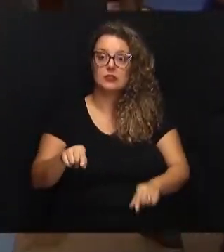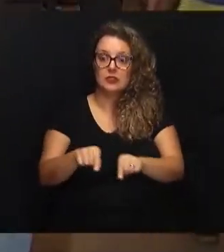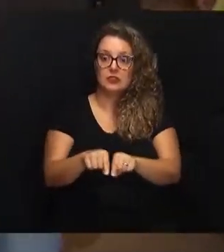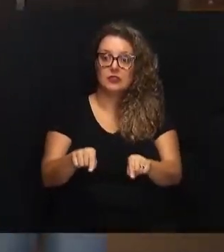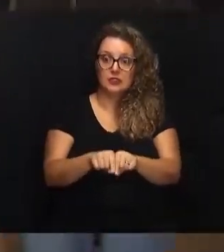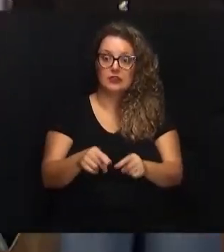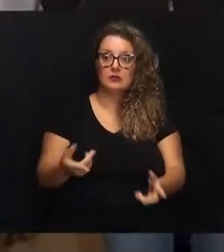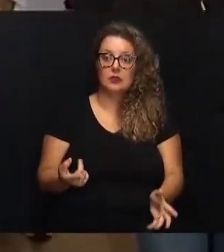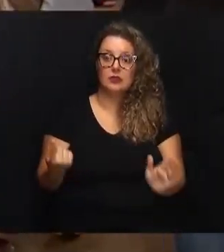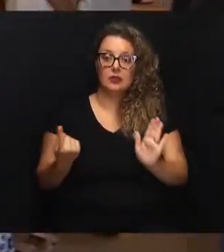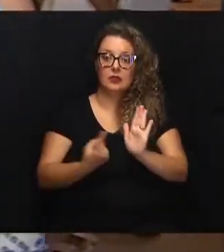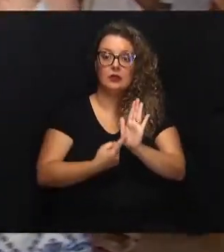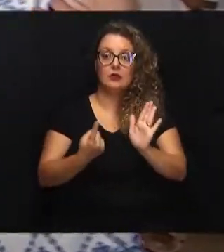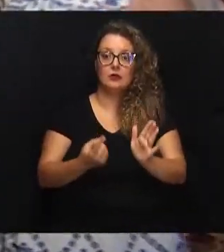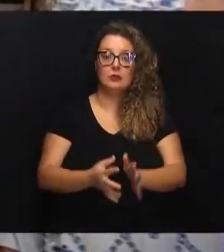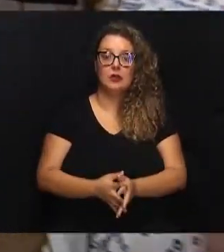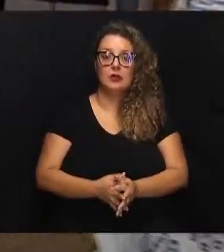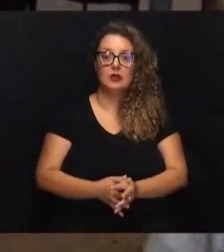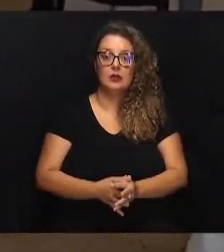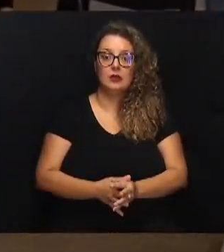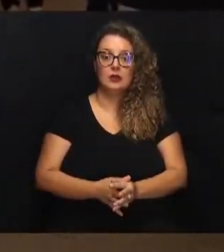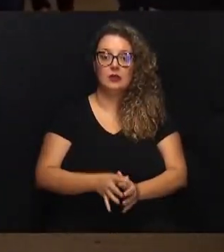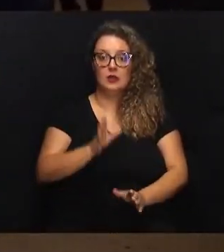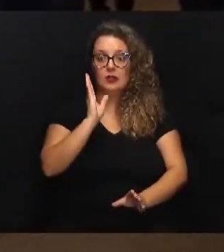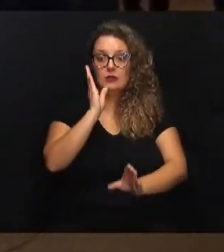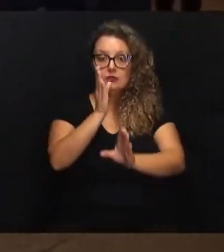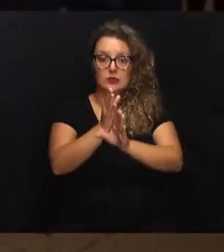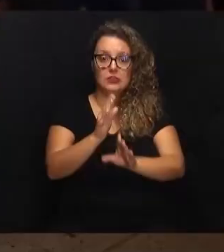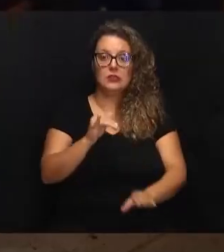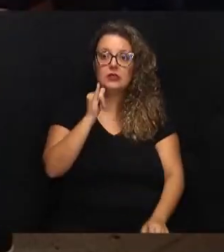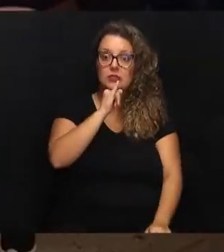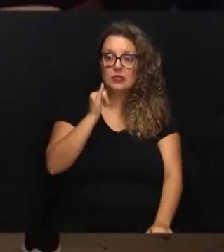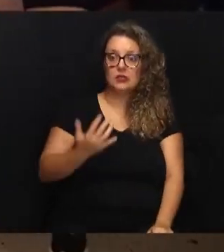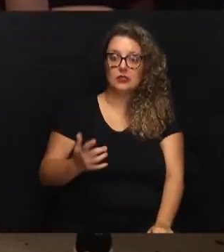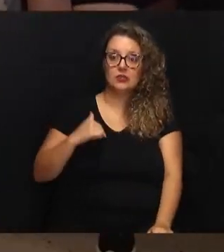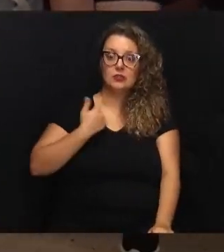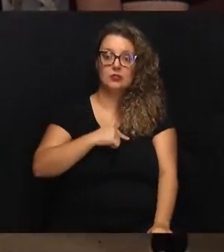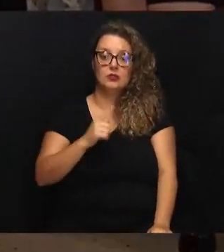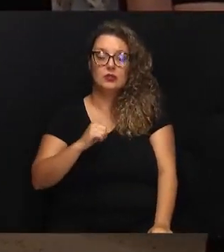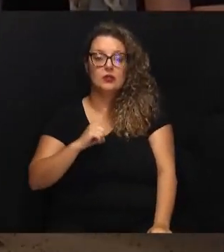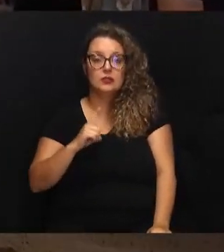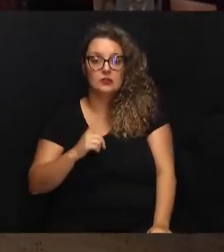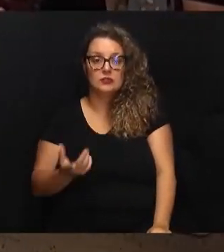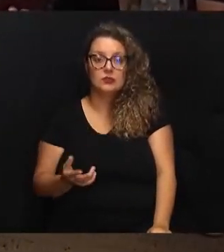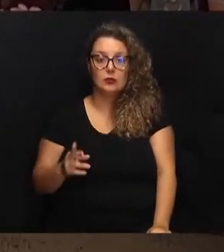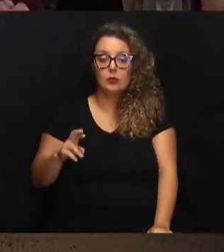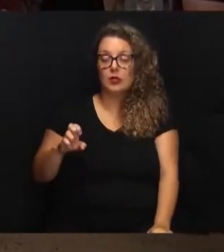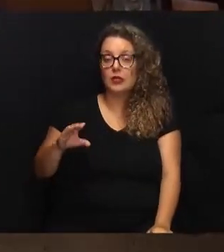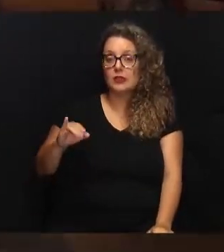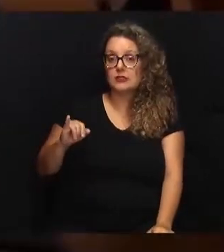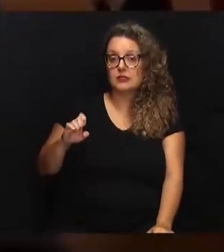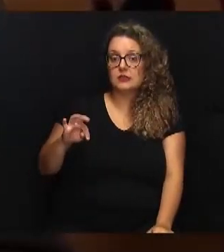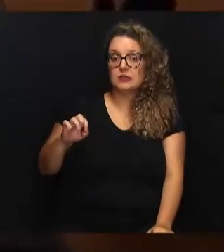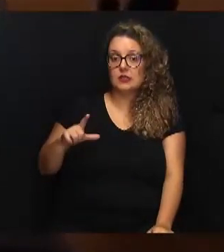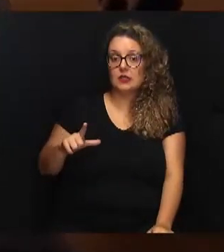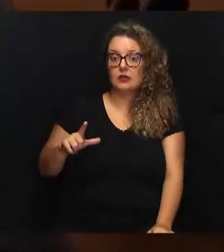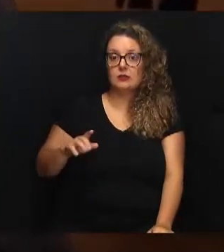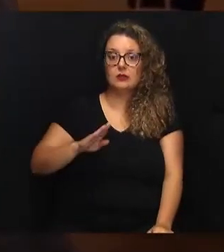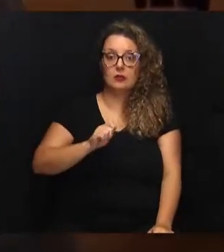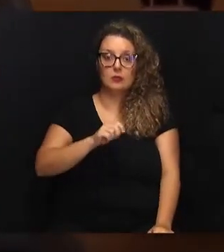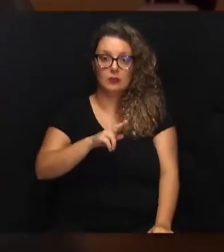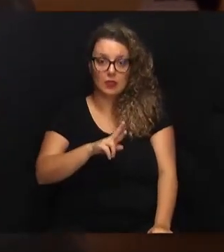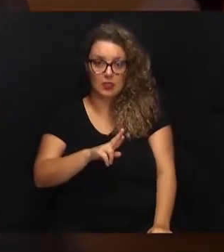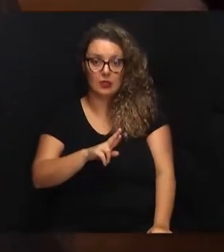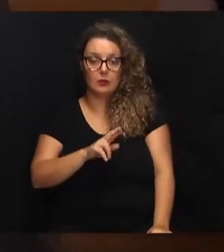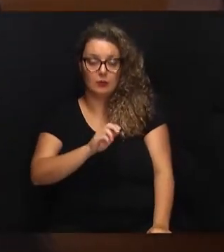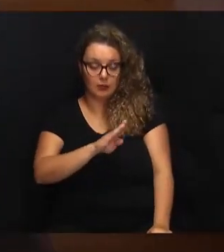que marca muito um traço do povo italiano. Nós vamos ter um recital da ABAL, Associação Brasileira Carlos